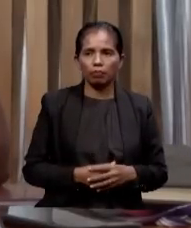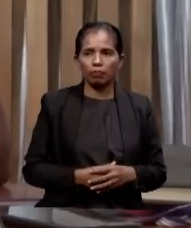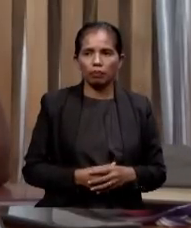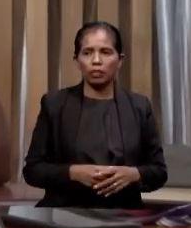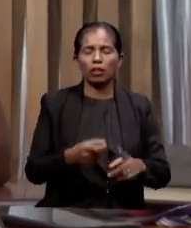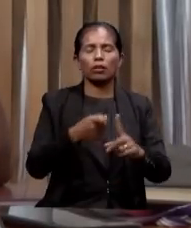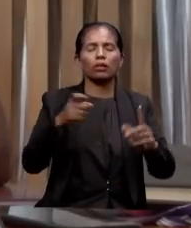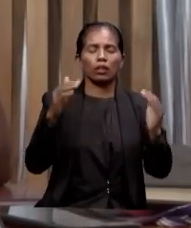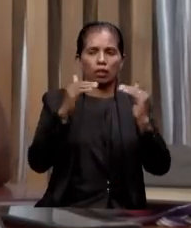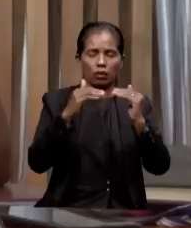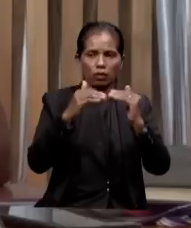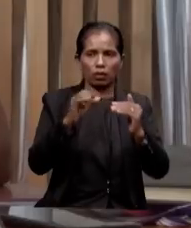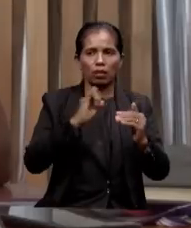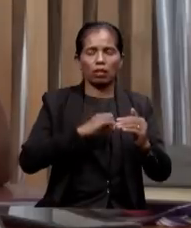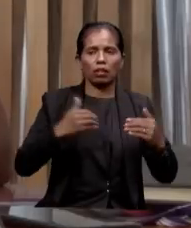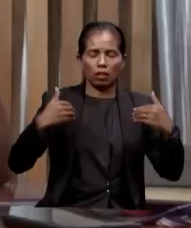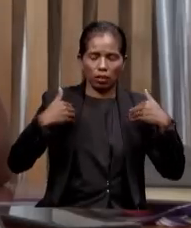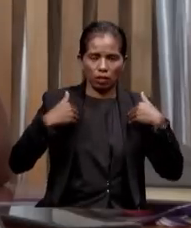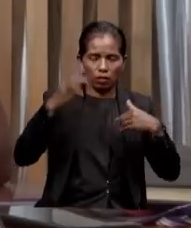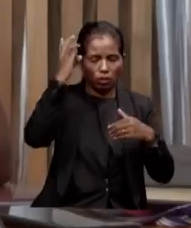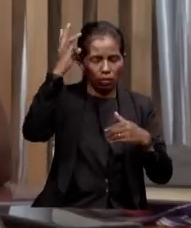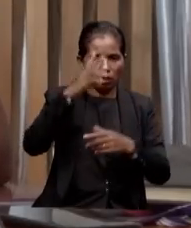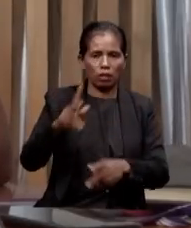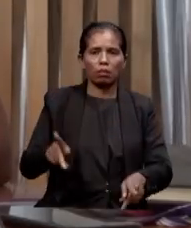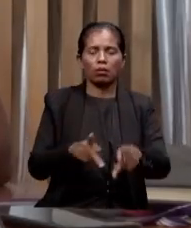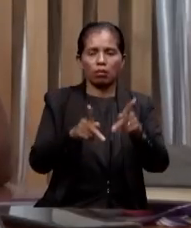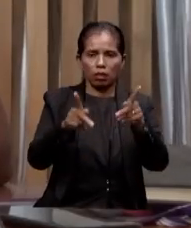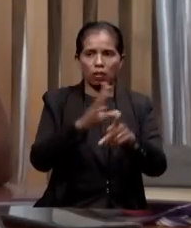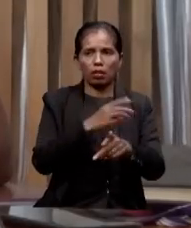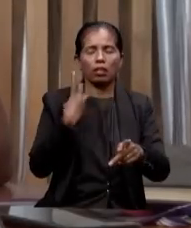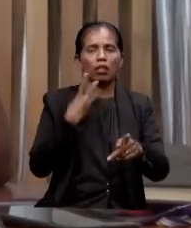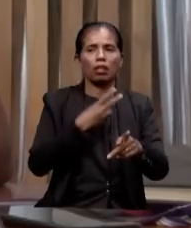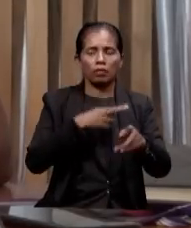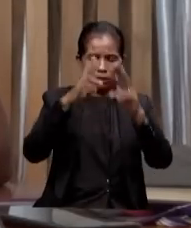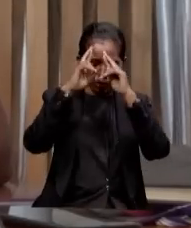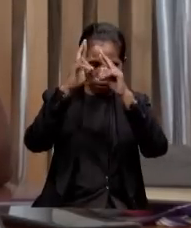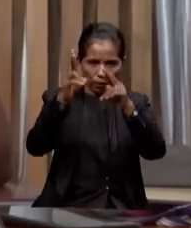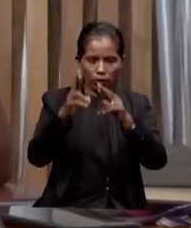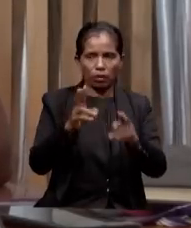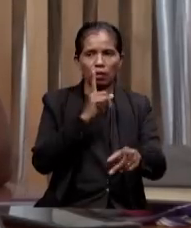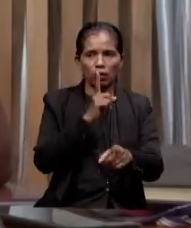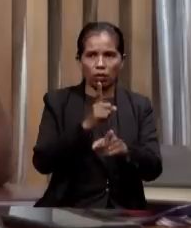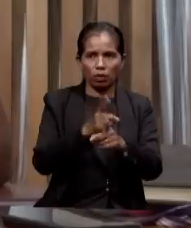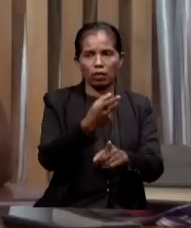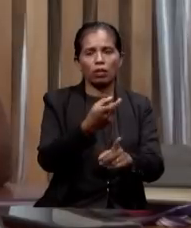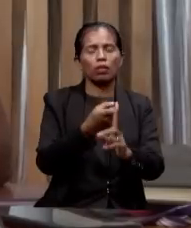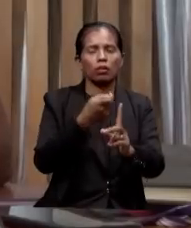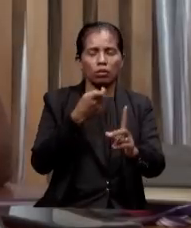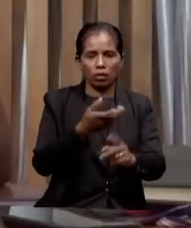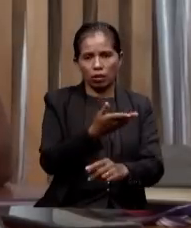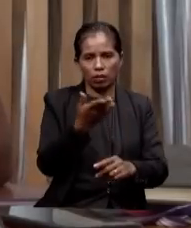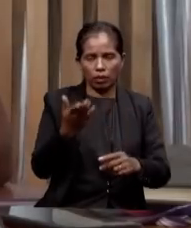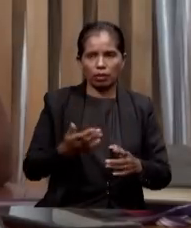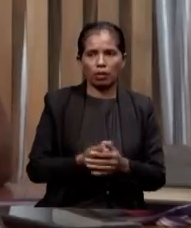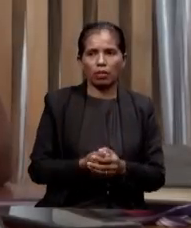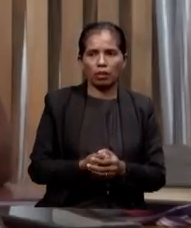Dihusi conferensi imprensa hamosu ona preocupação ia publiku, ami respeita teves posisau nebe,